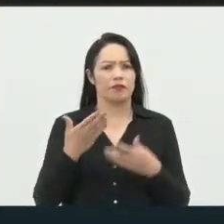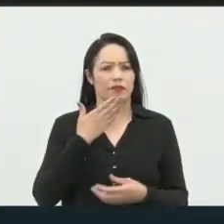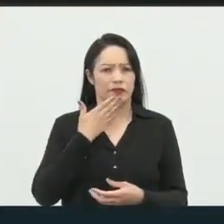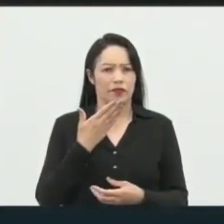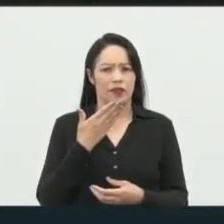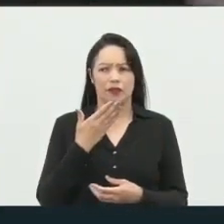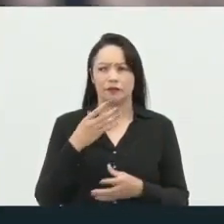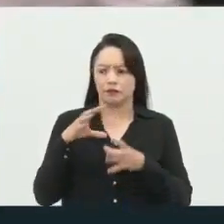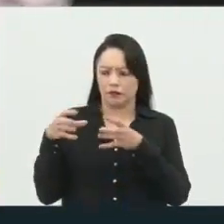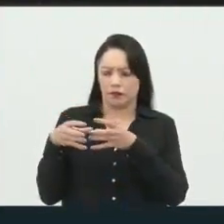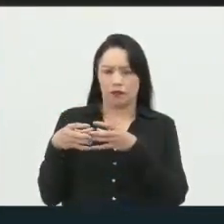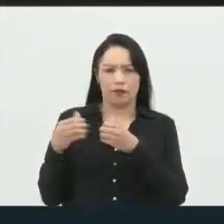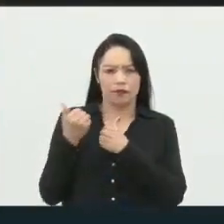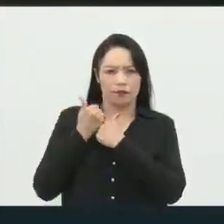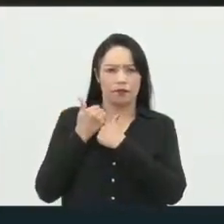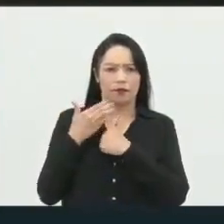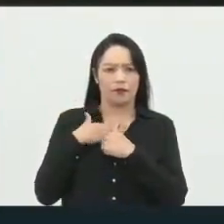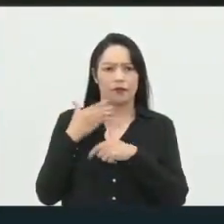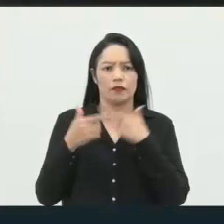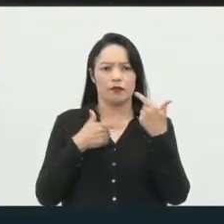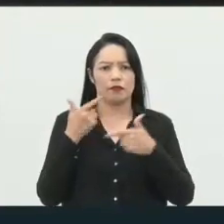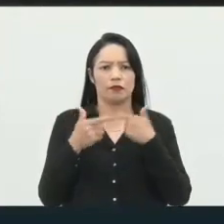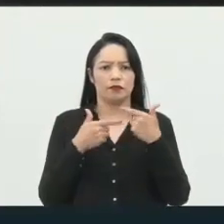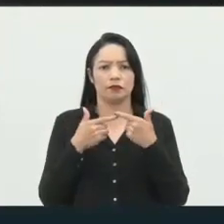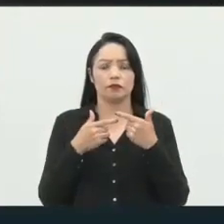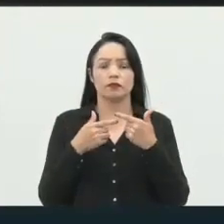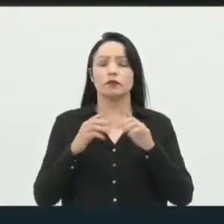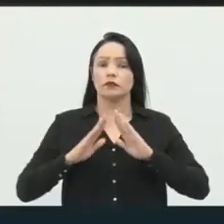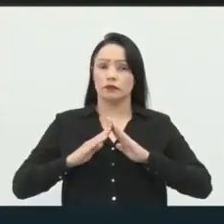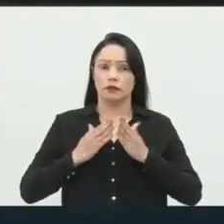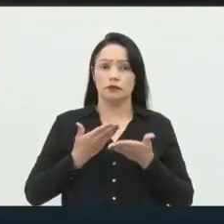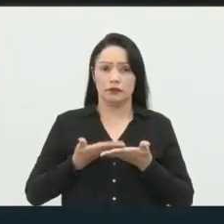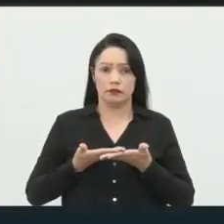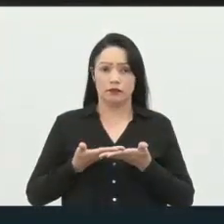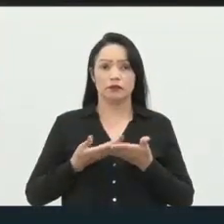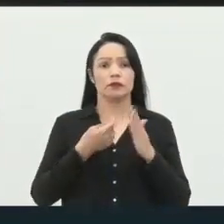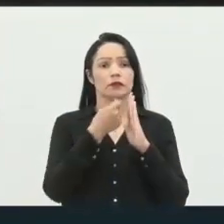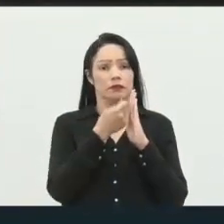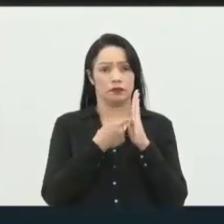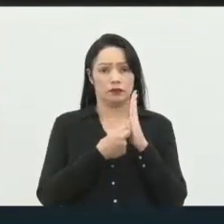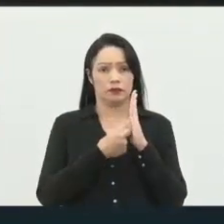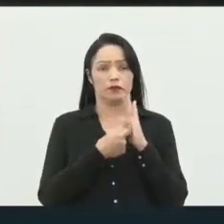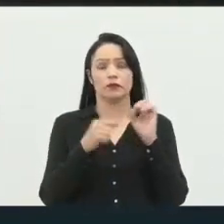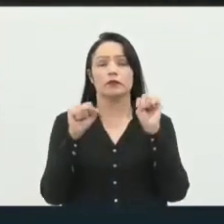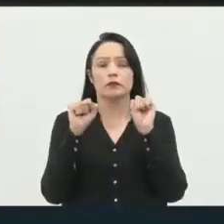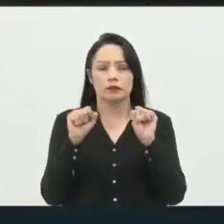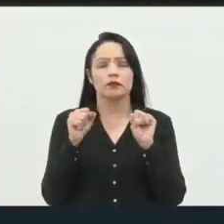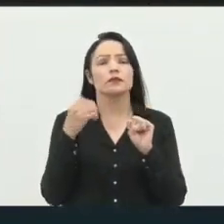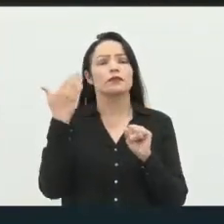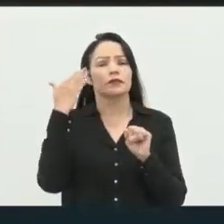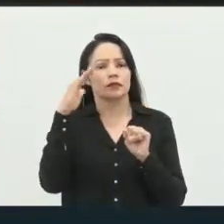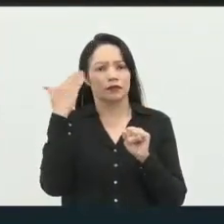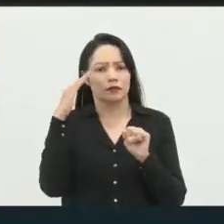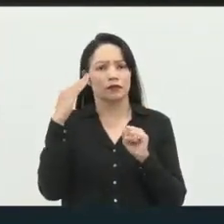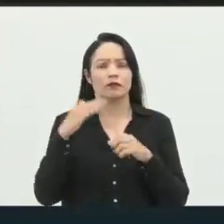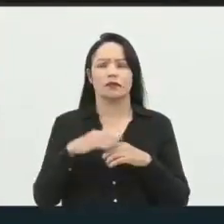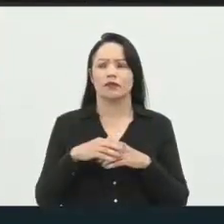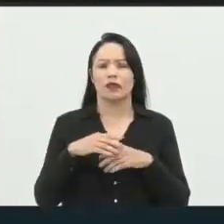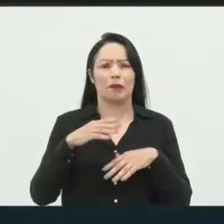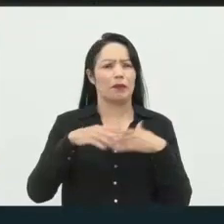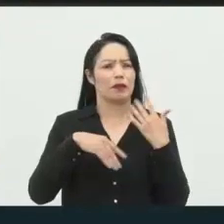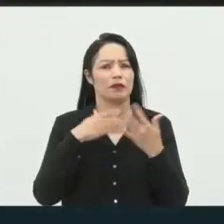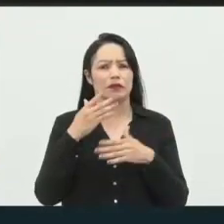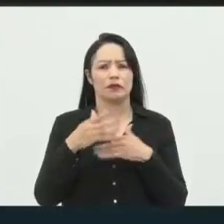Assessoria fizesse um requerimento pra gente entender melhor essa situação porque o embrulho jurídico a prefeitura